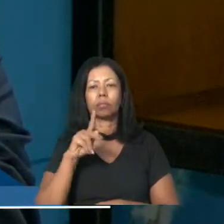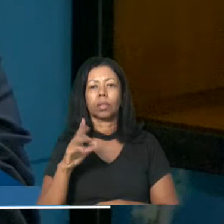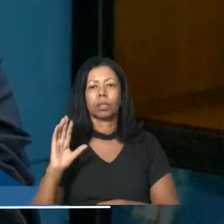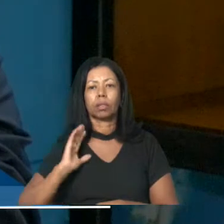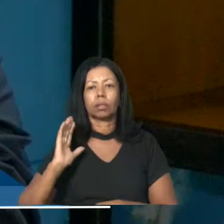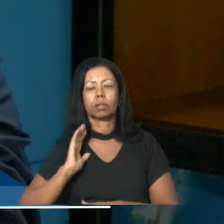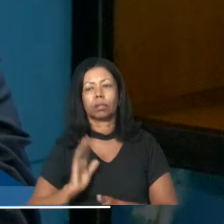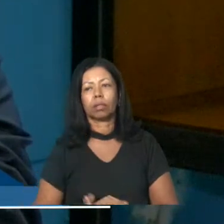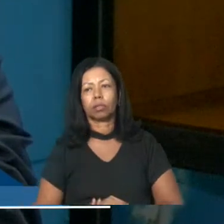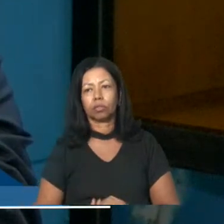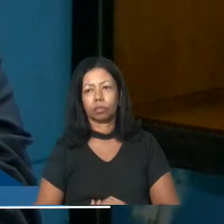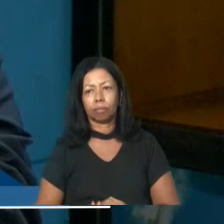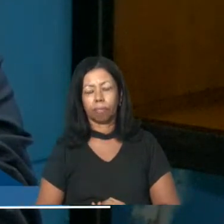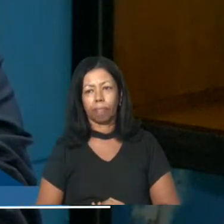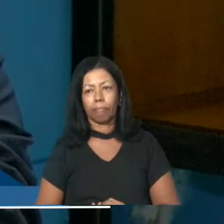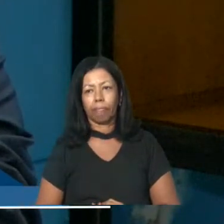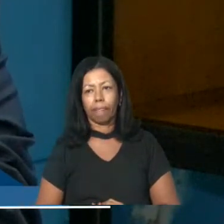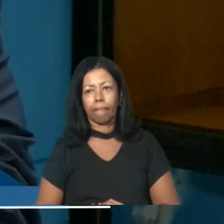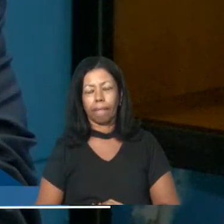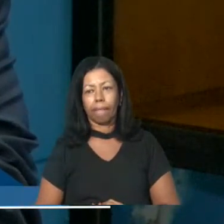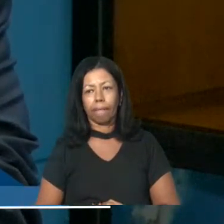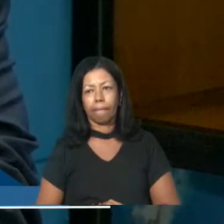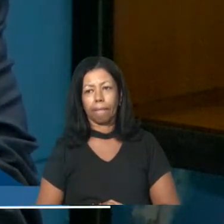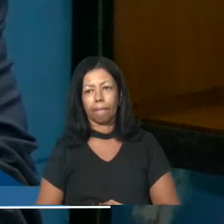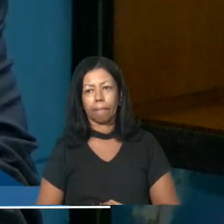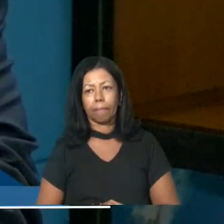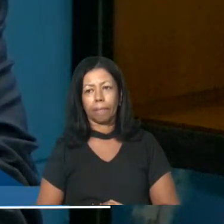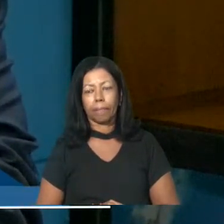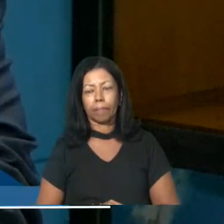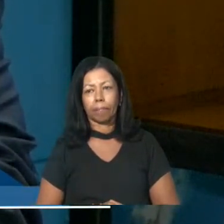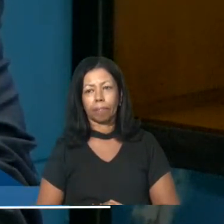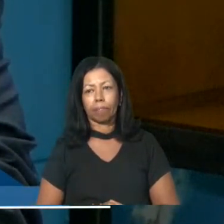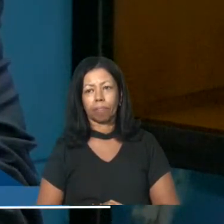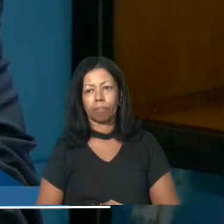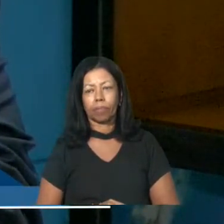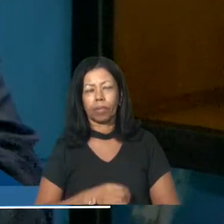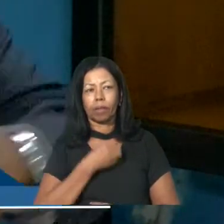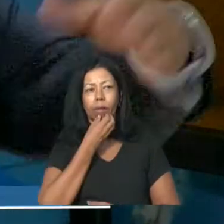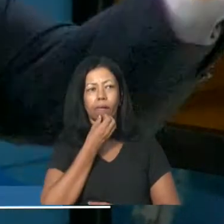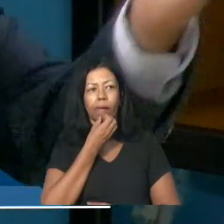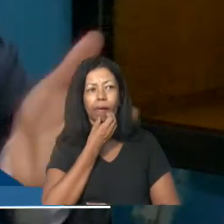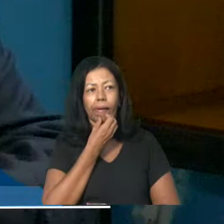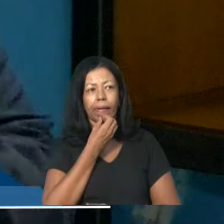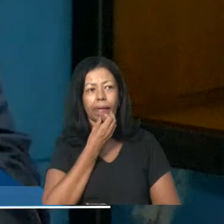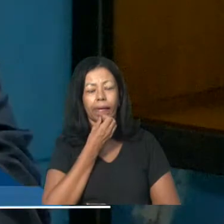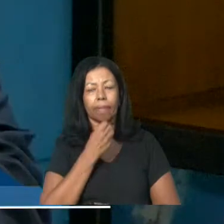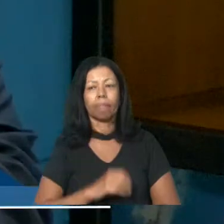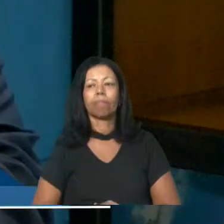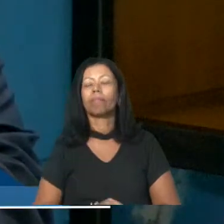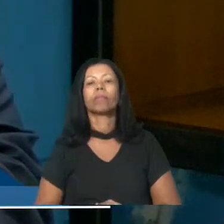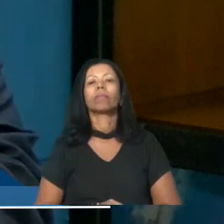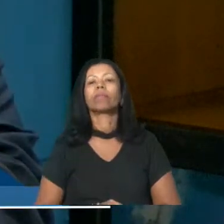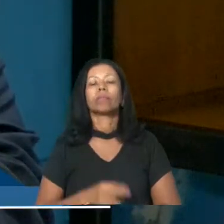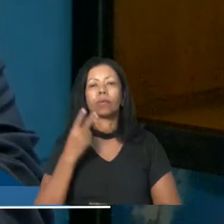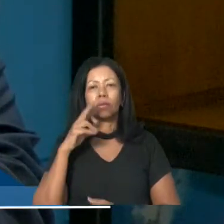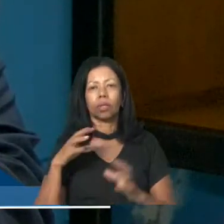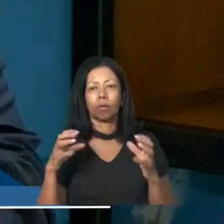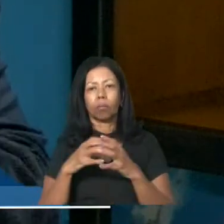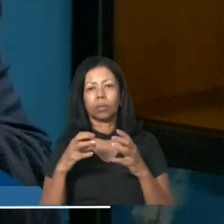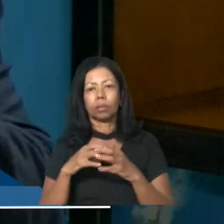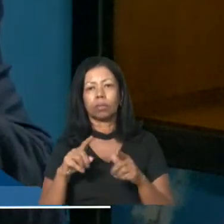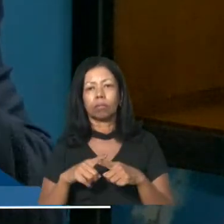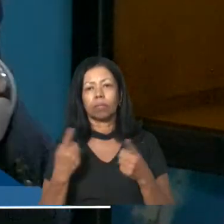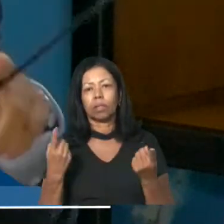Então, vai nesse sentido o meu parecer aí. Acompanhei a comissão, porém, com essa